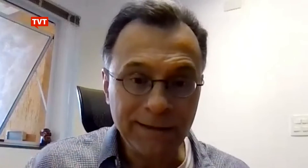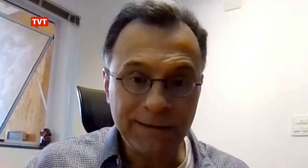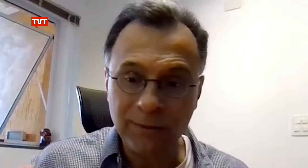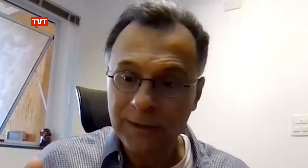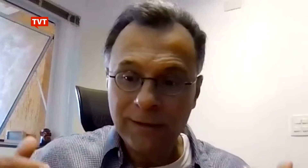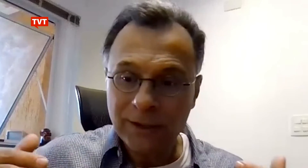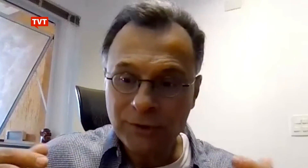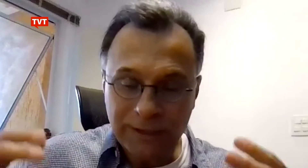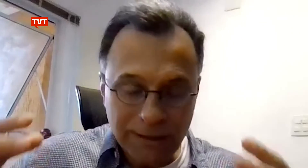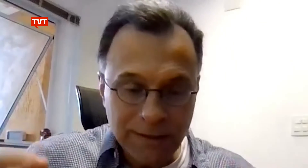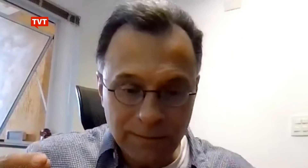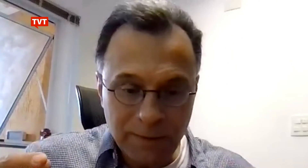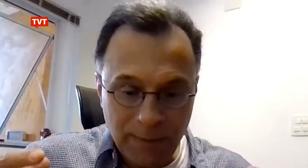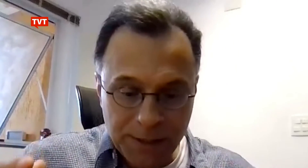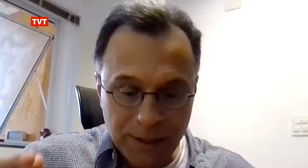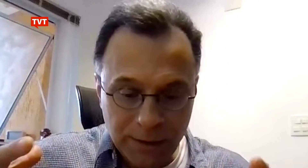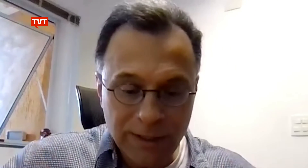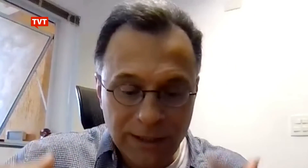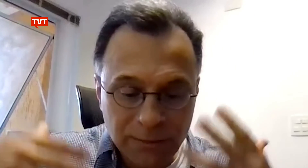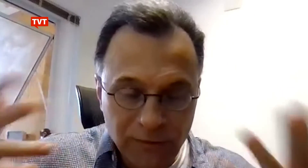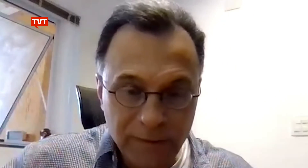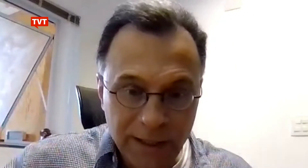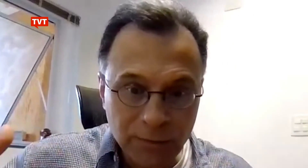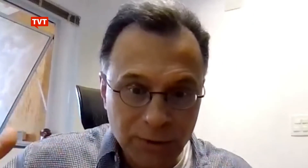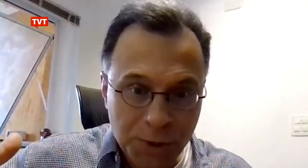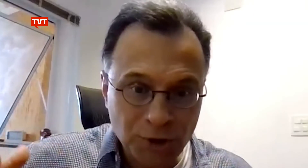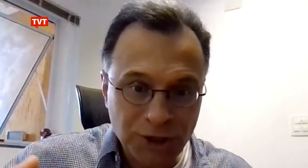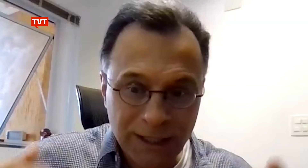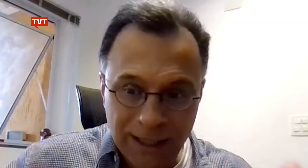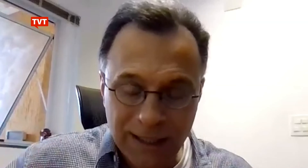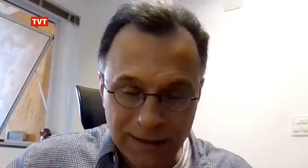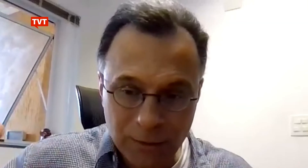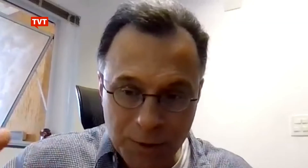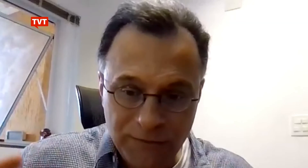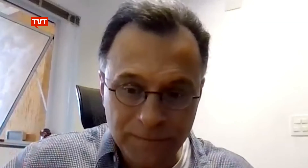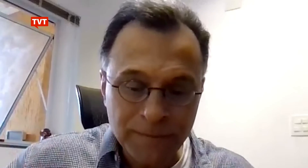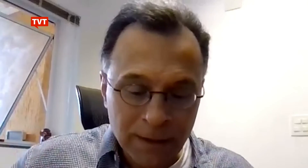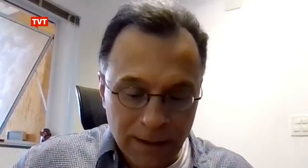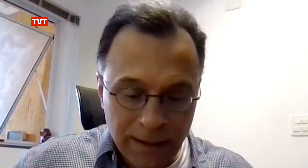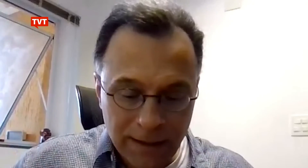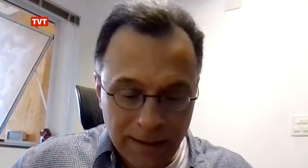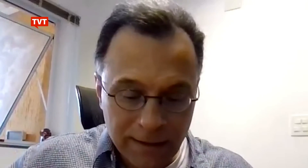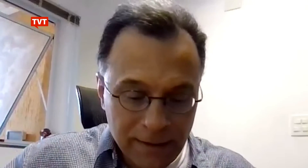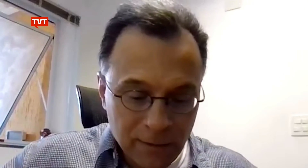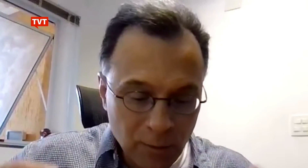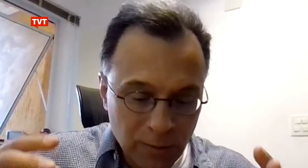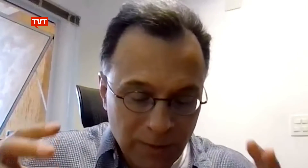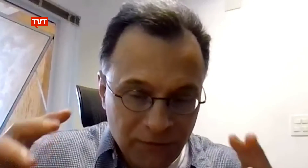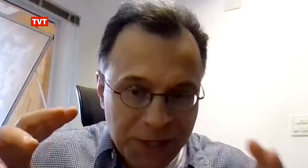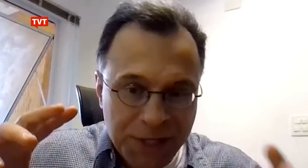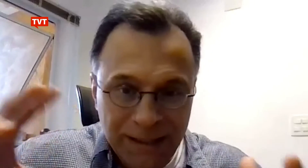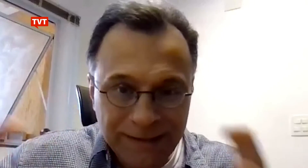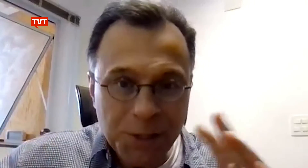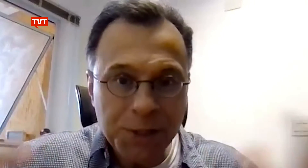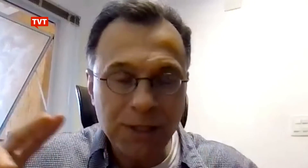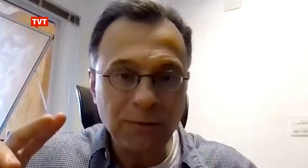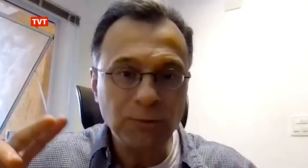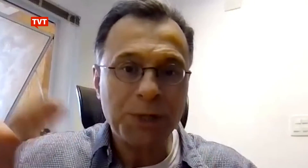se enraizar. Então, eu acho que me parece que tem que ter um grande movimento disso chegar, inclusive, com